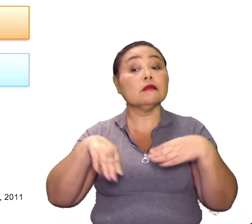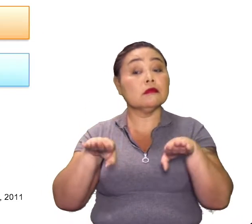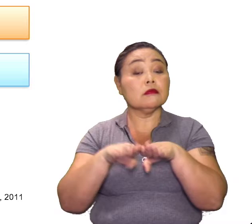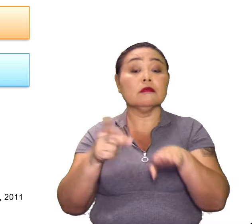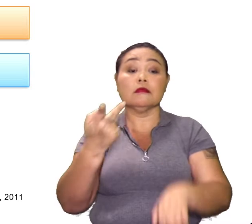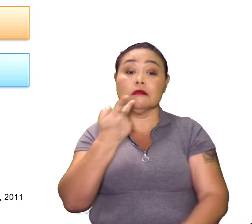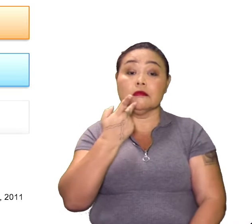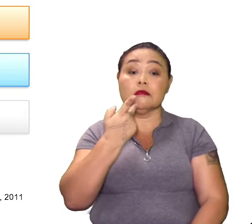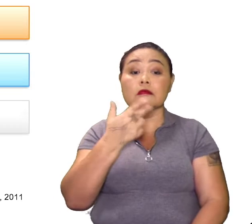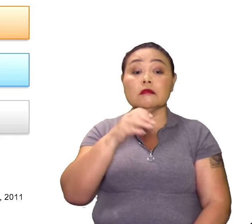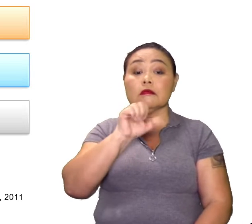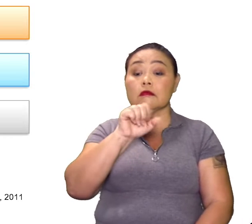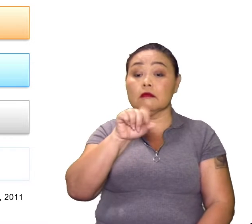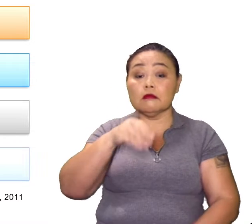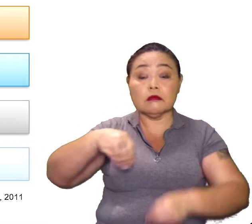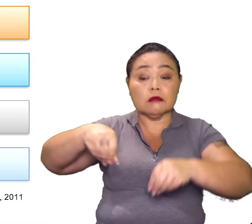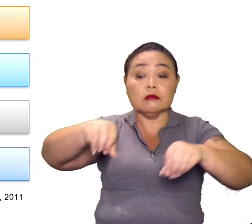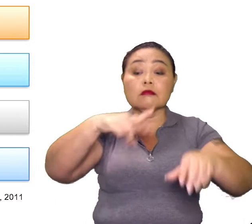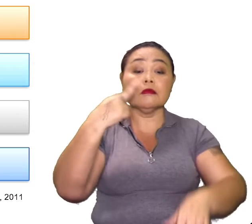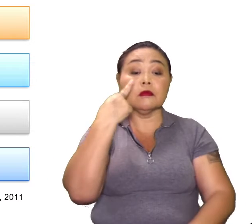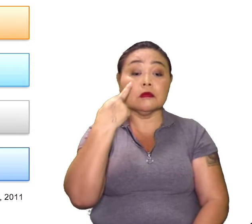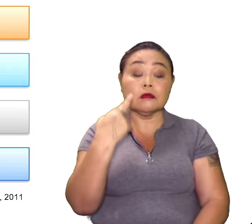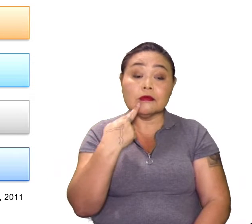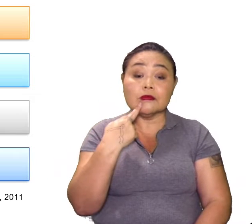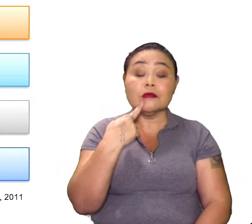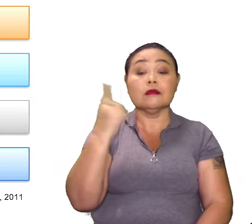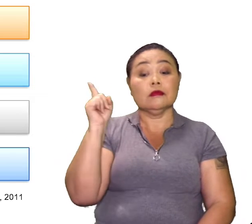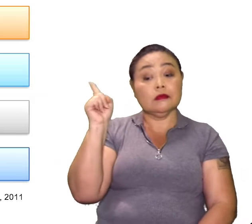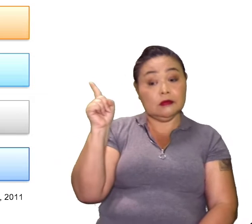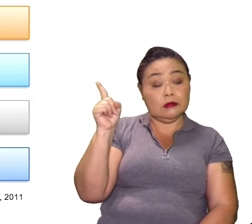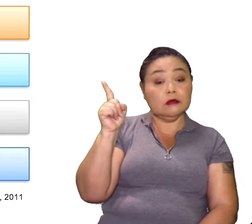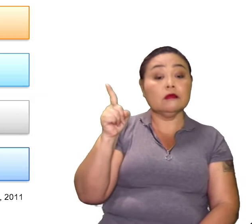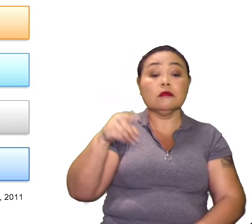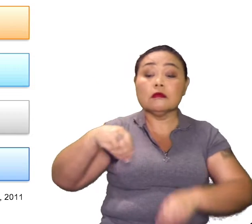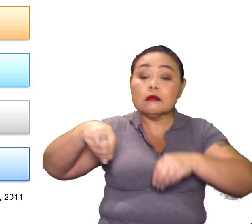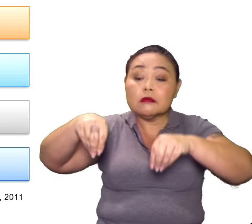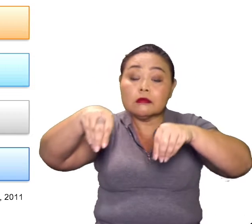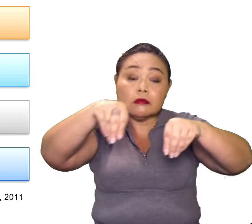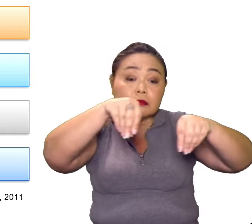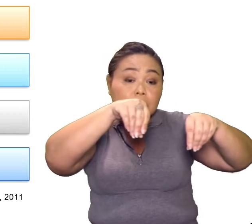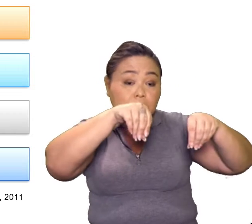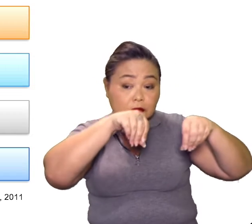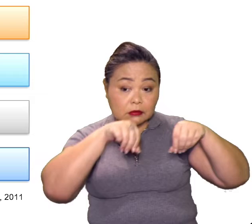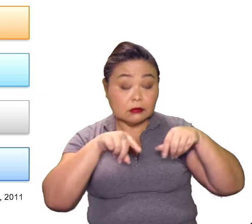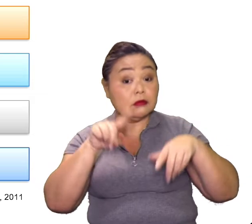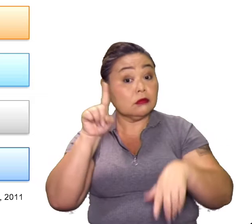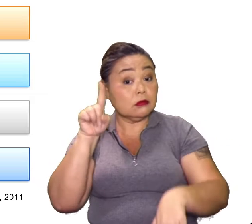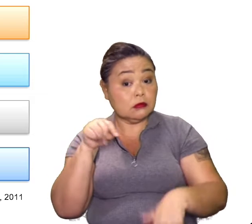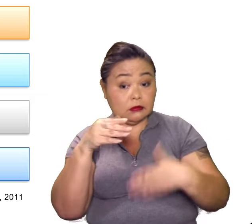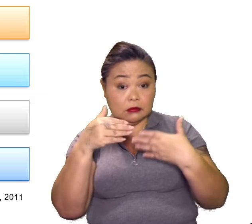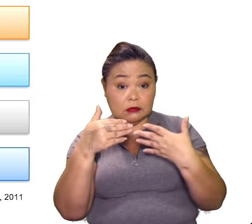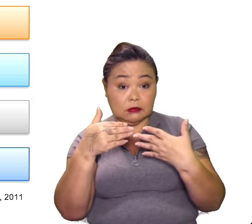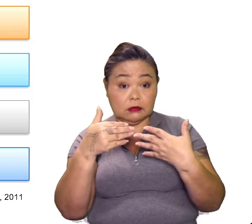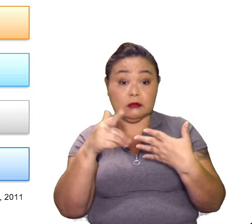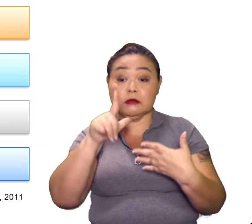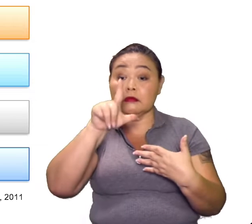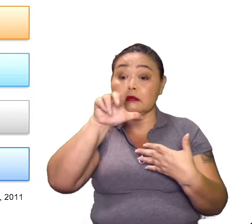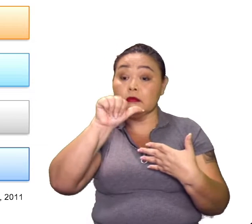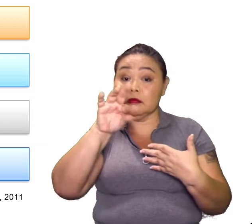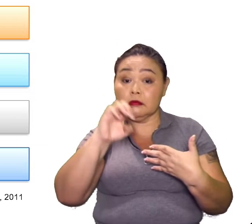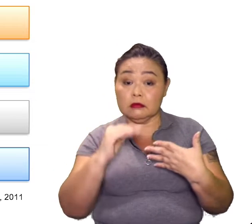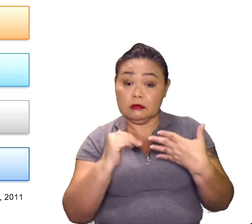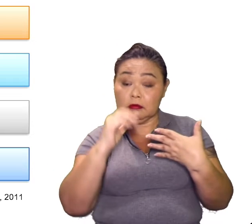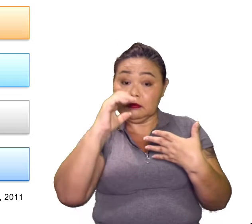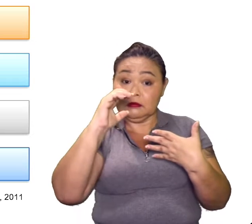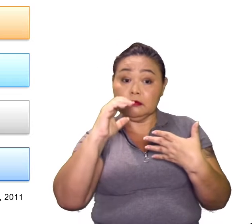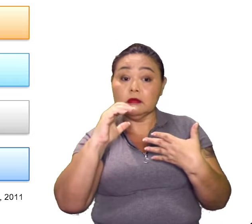Também comentamos sobre os solos do estado de Rondônia. Esses solos, ele é dividido em